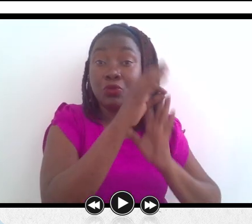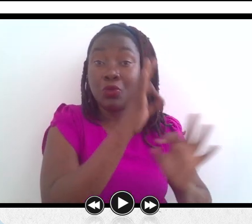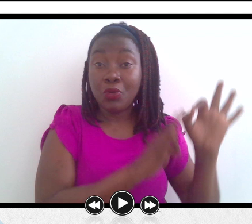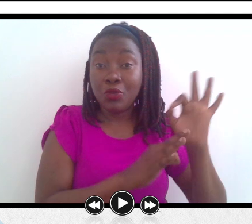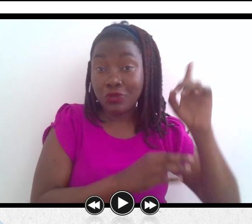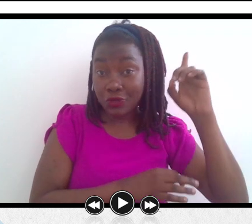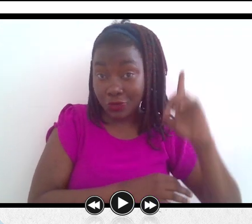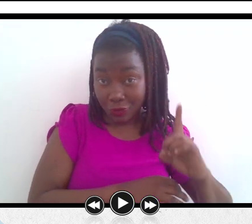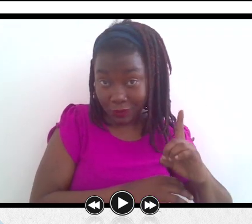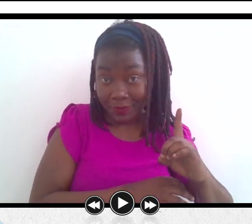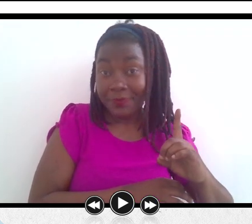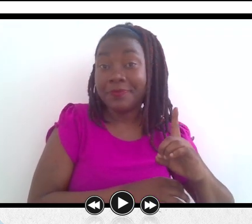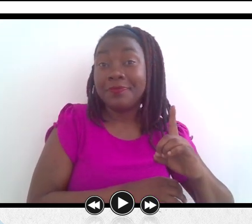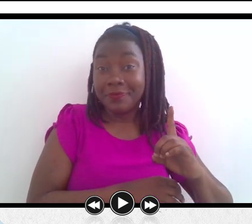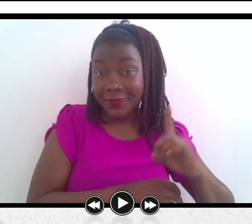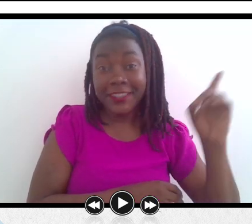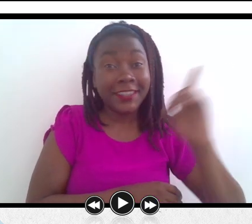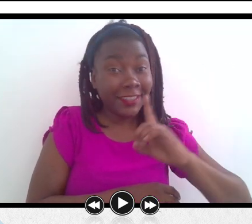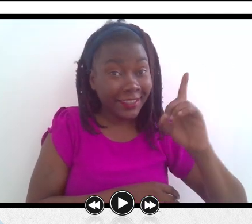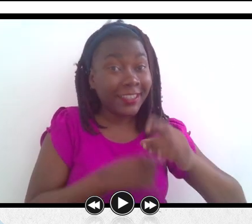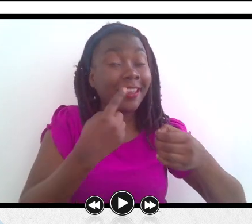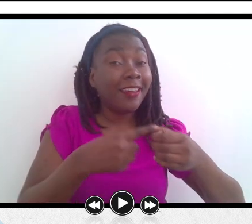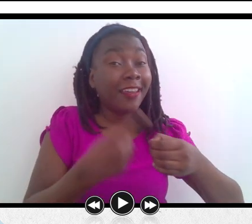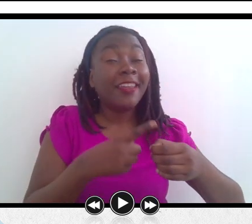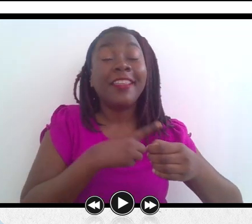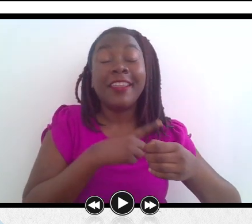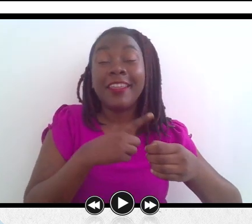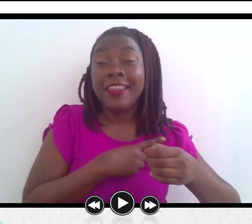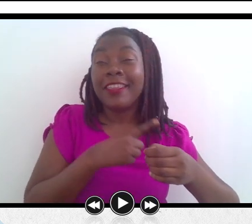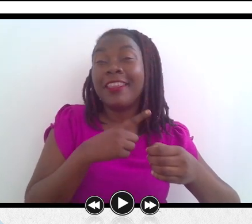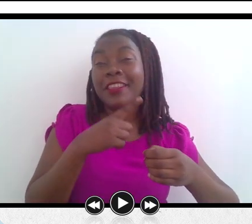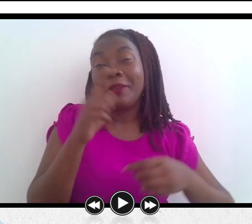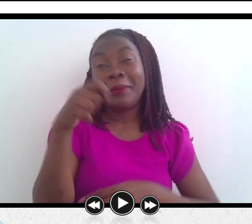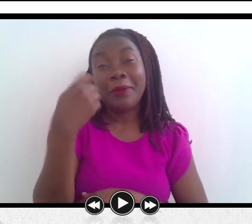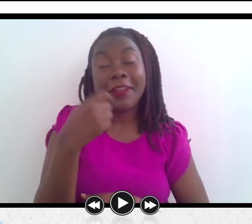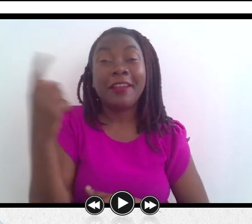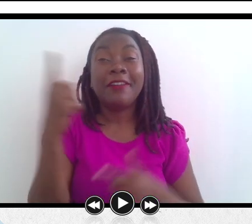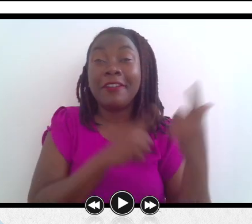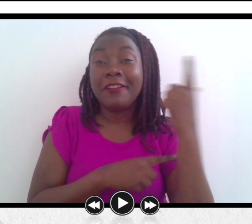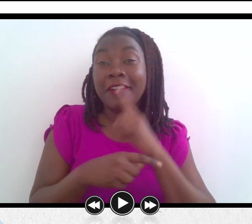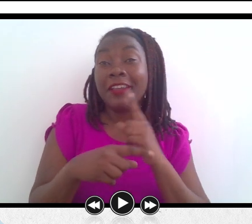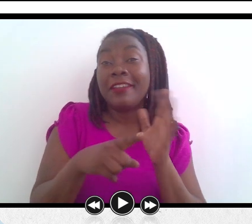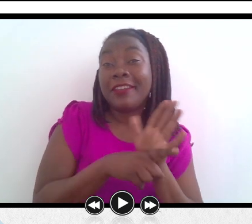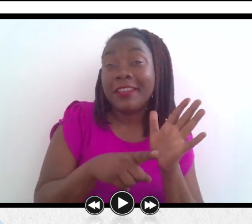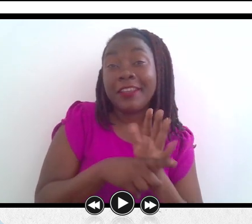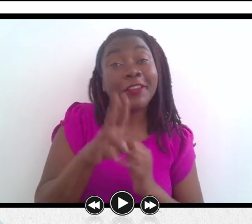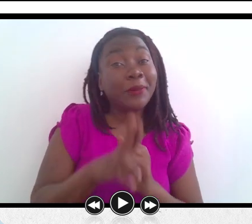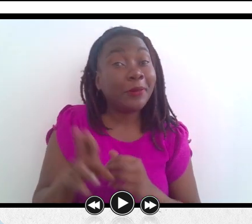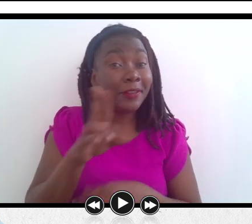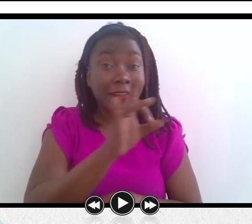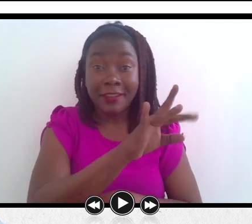camada impermeável que eu tenho que colocar embaixo, qual é o substrato, né, qual é a base desse pavimento, o que eu tenho que colocar, isso tudo